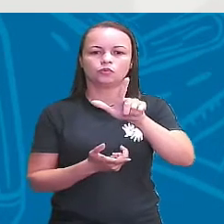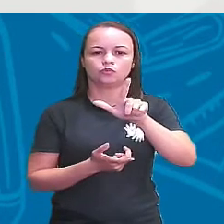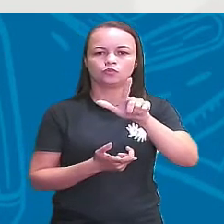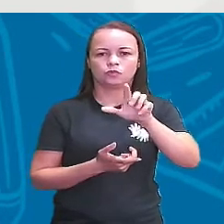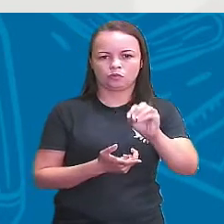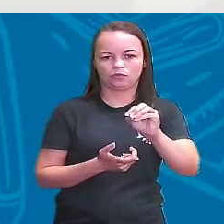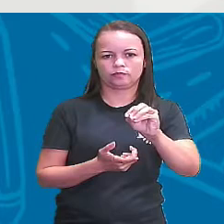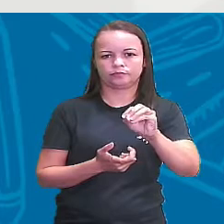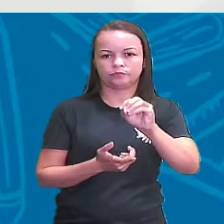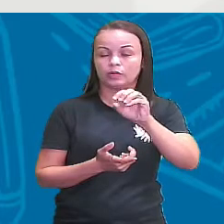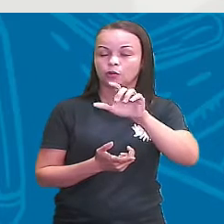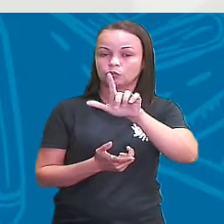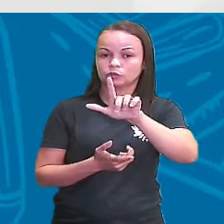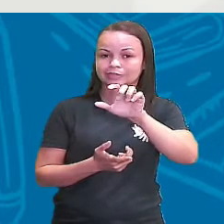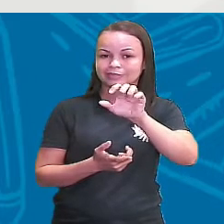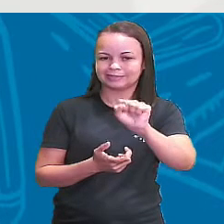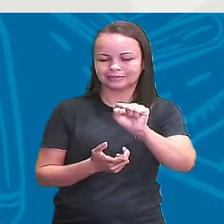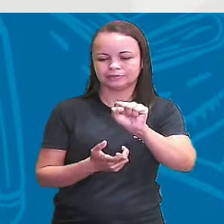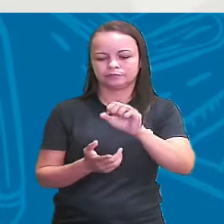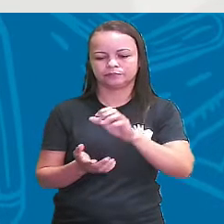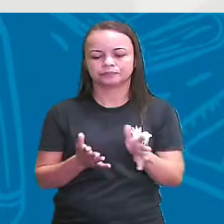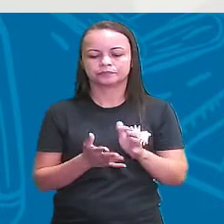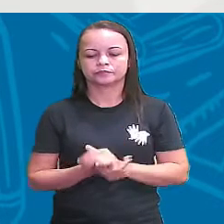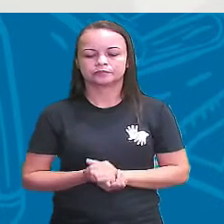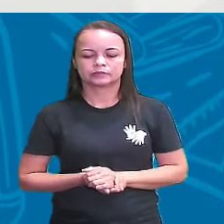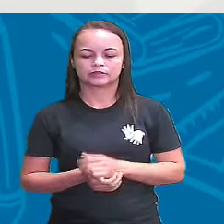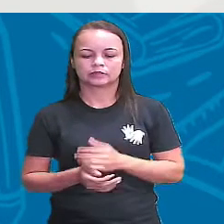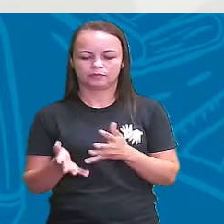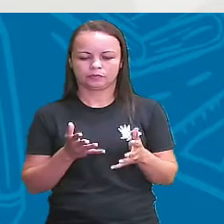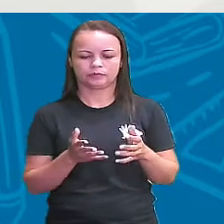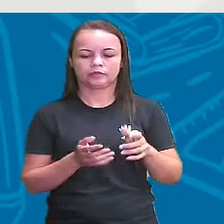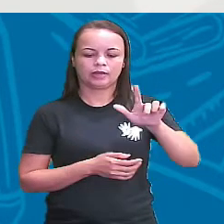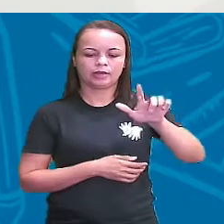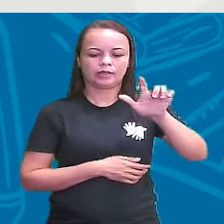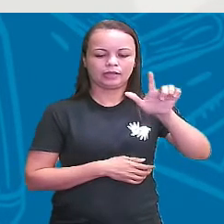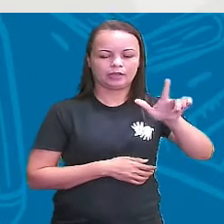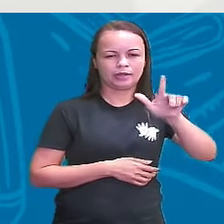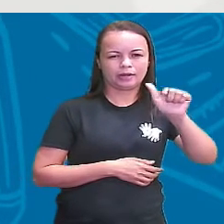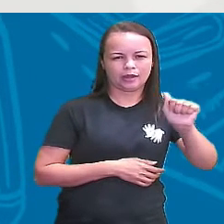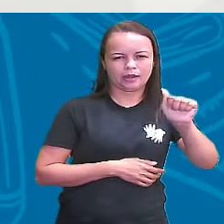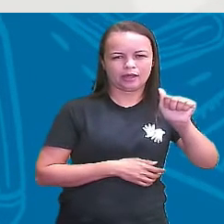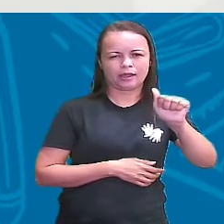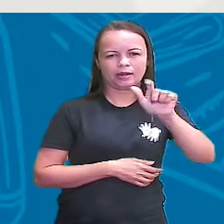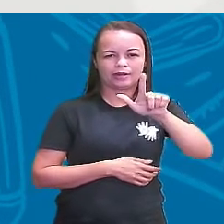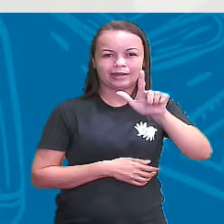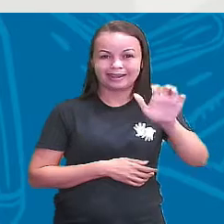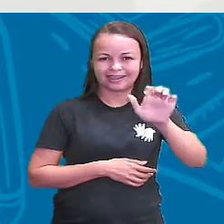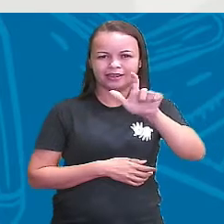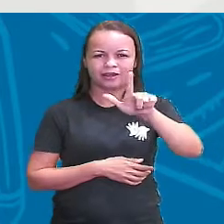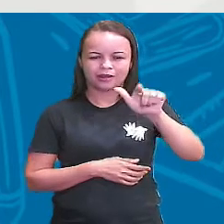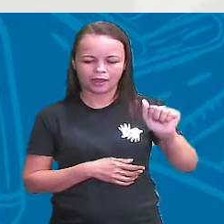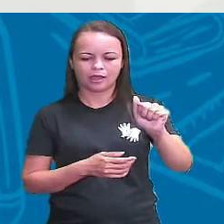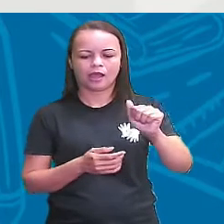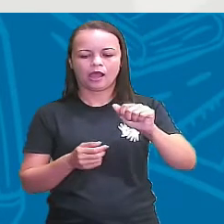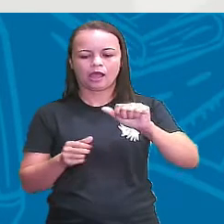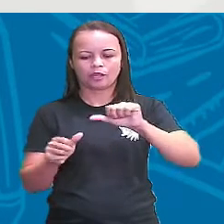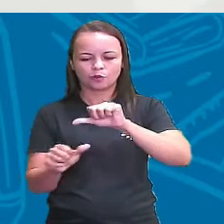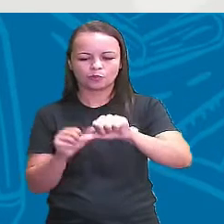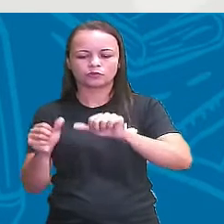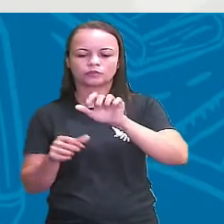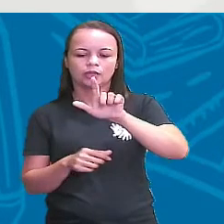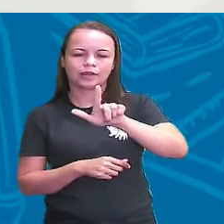lê lá, eu digo se lá, certo? A mesma coisa para o plural, ó. Ao invés de eu dizer